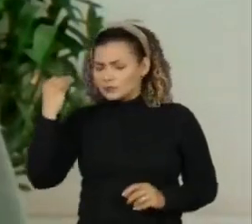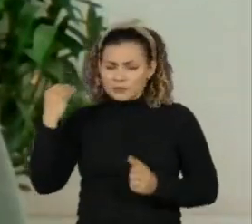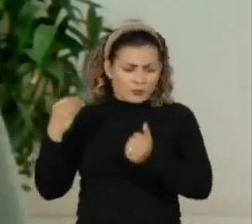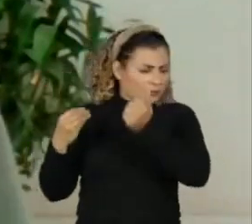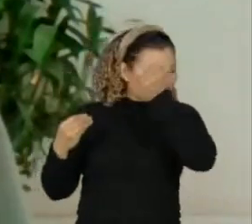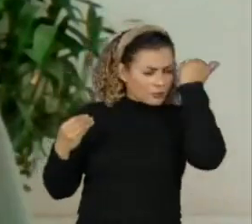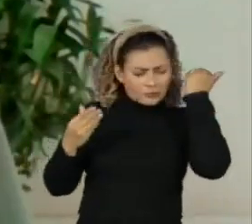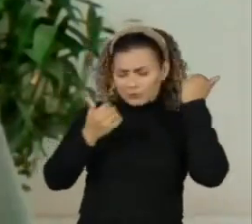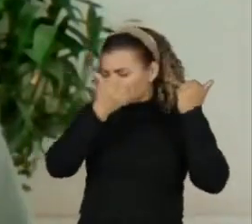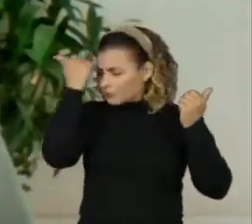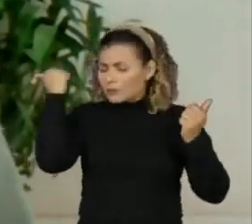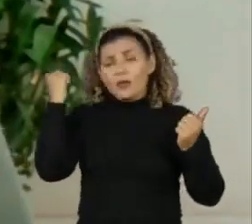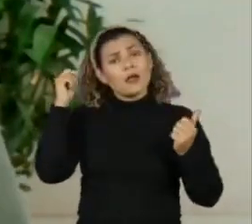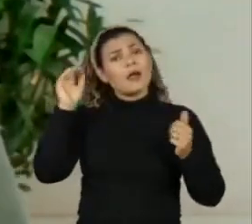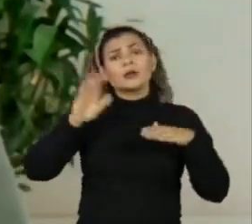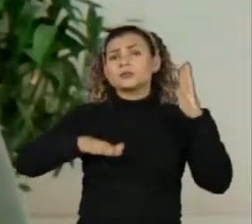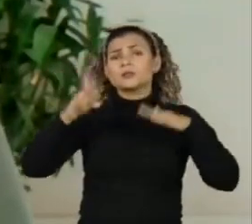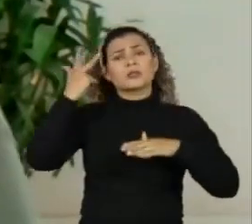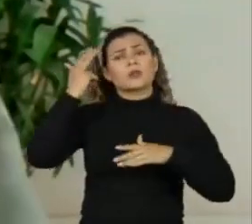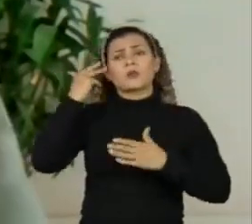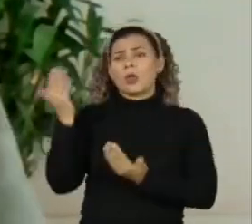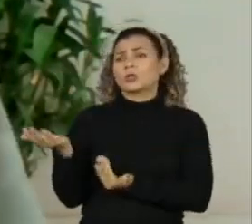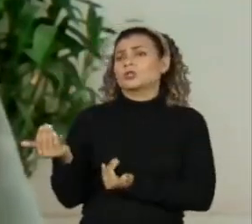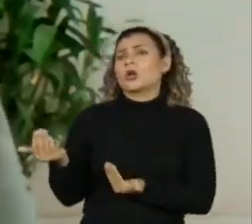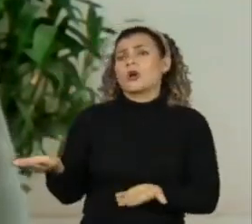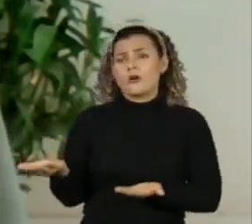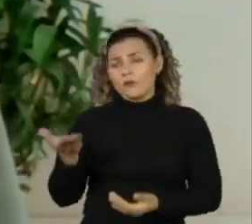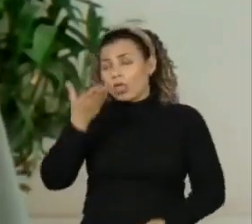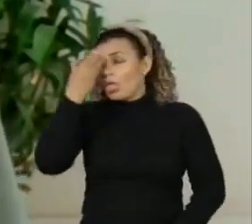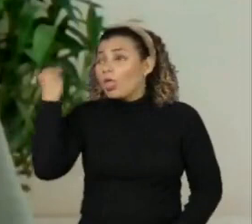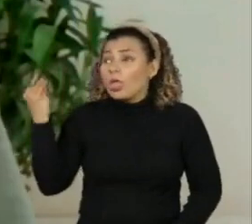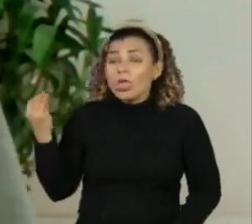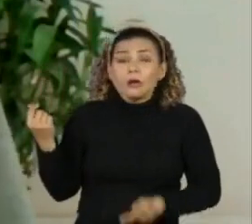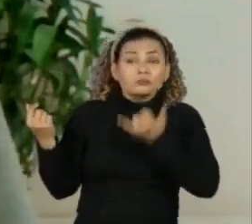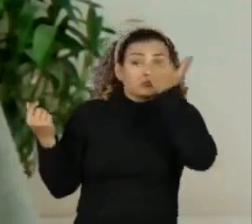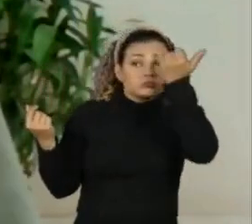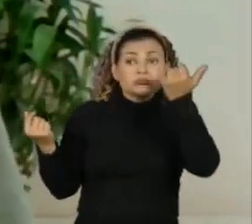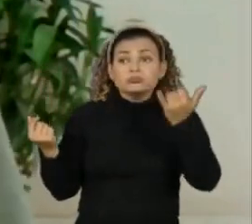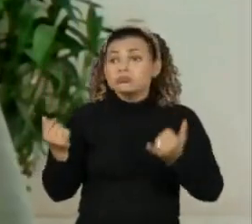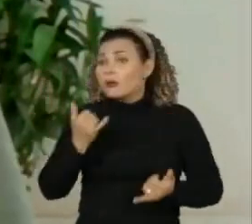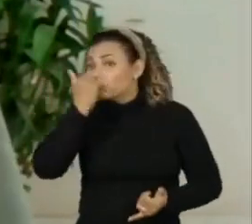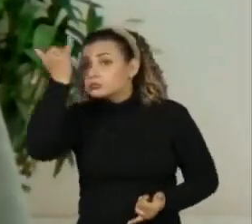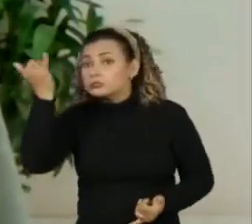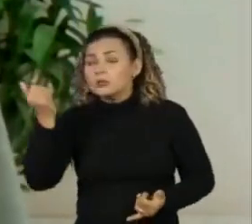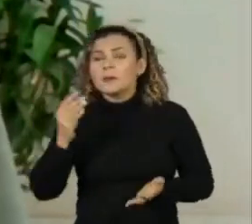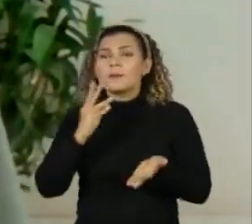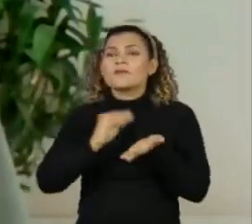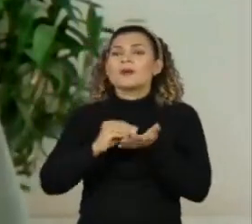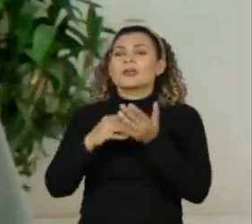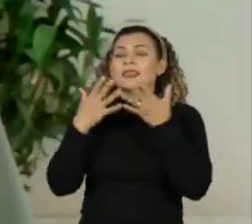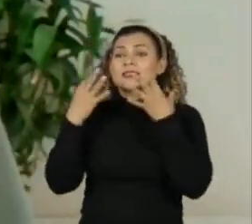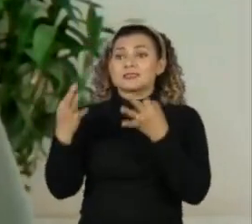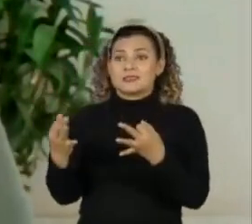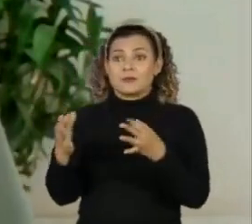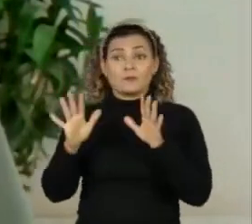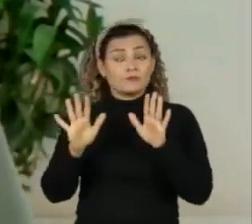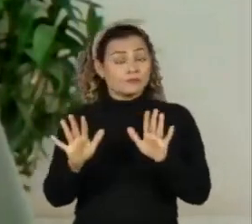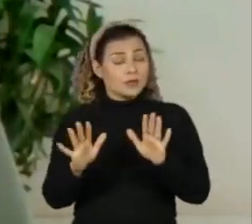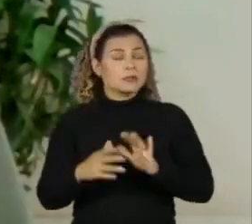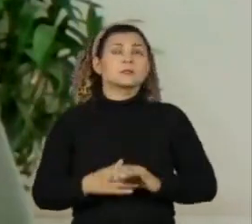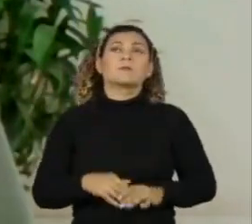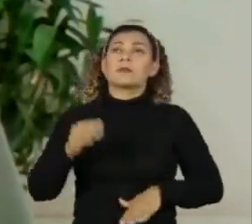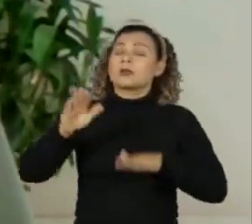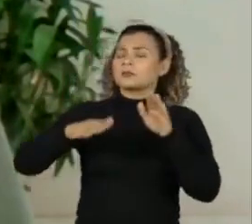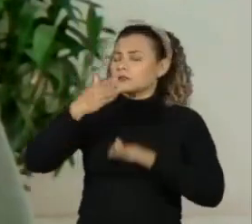são relativamente comuns, mesmo em pessoas mais jovens, muitas vezes relacionadas à desatenção, né? Mas quando essas perdas